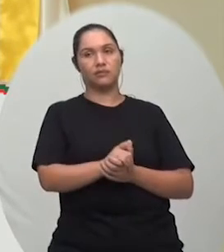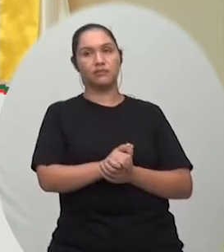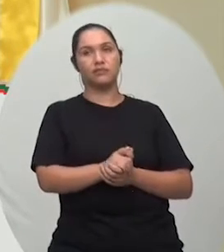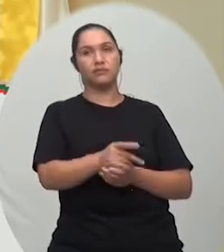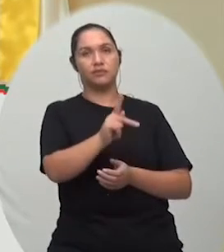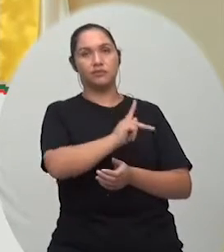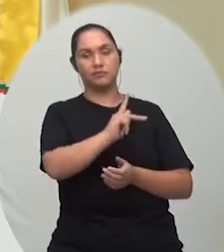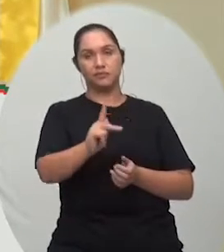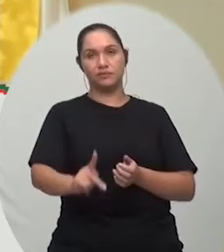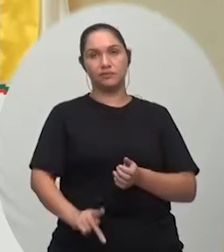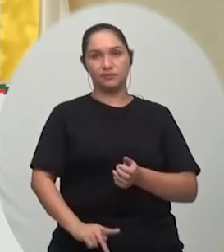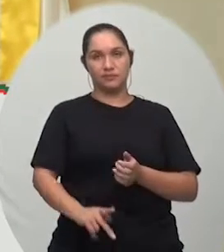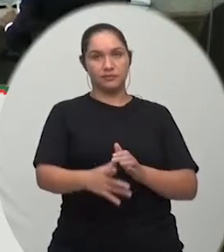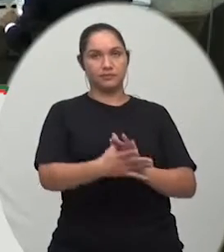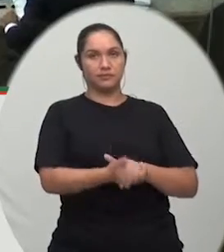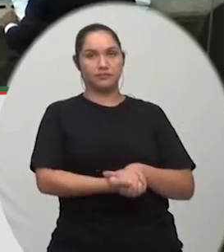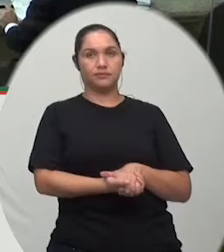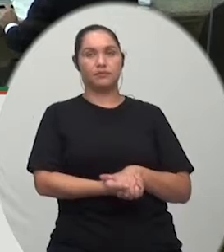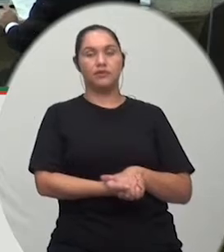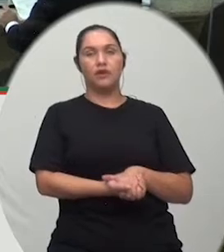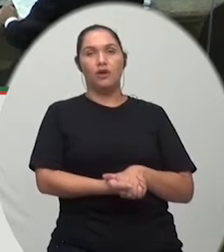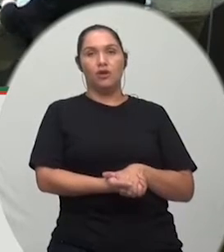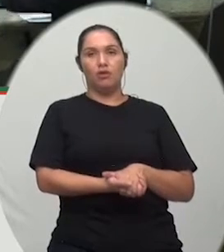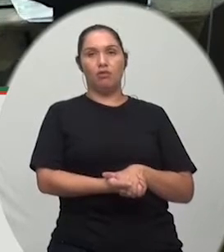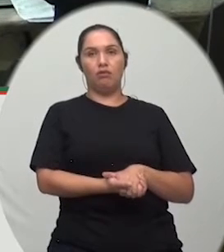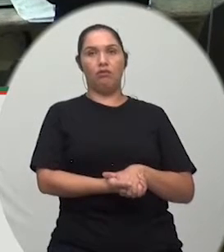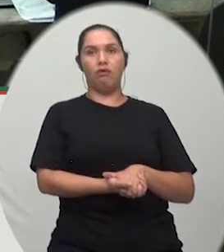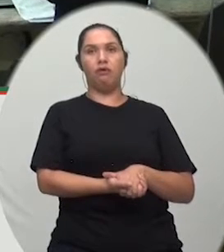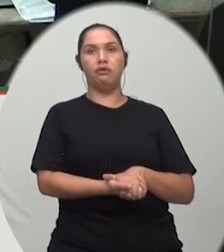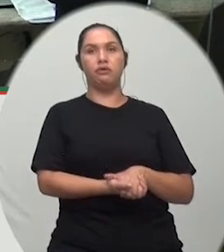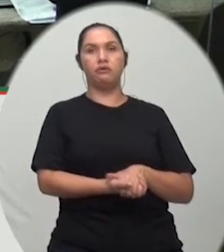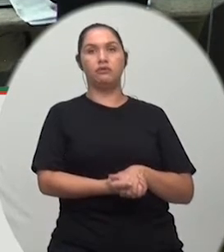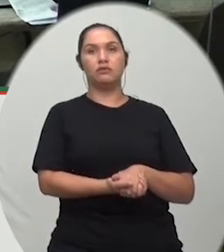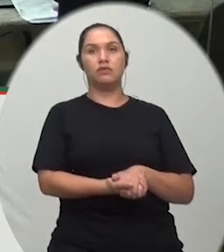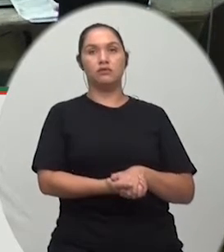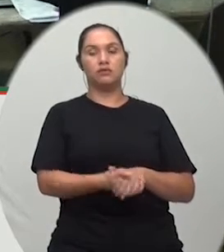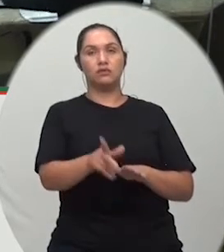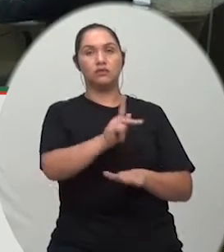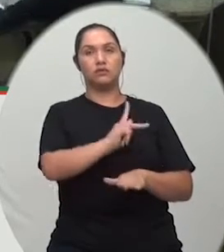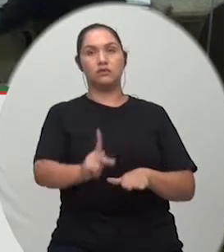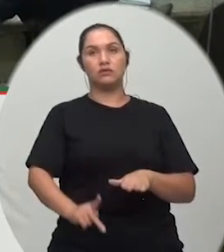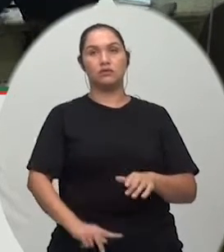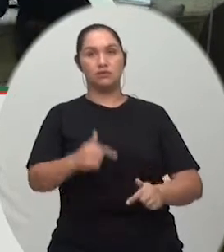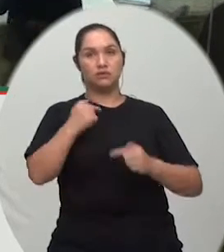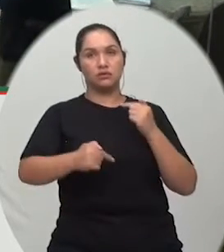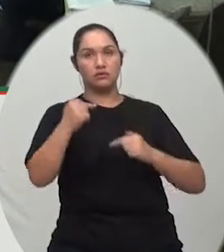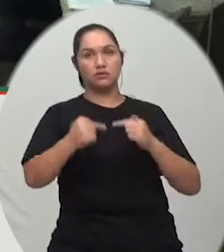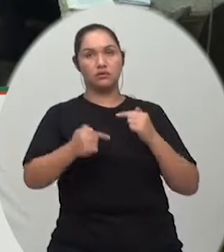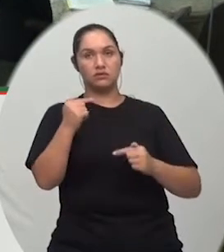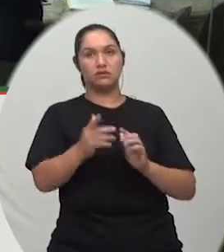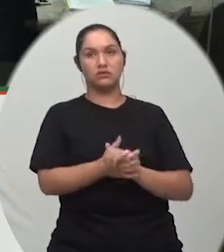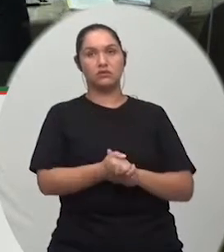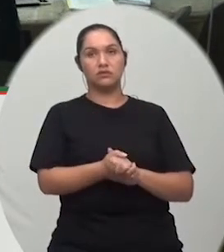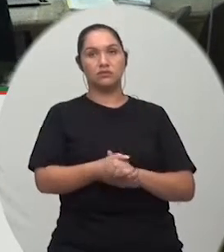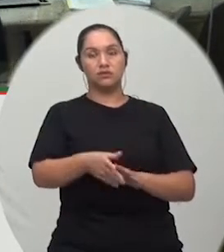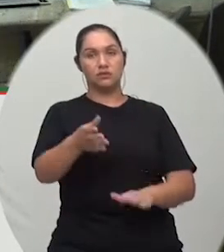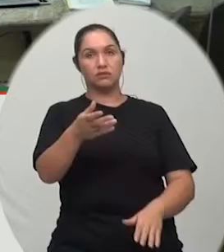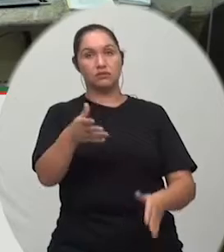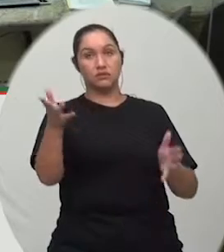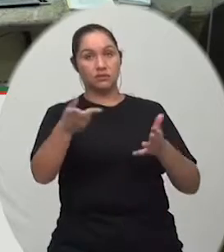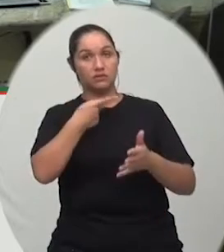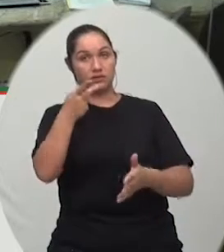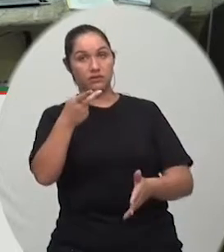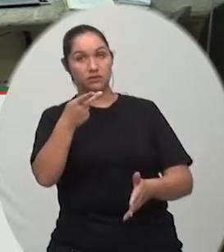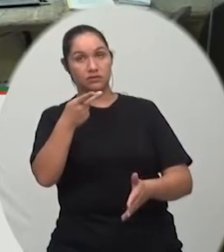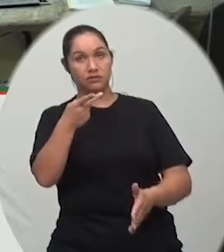eu gostaria de transmitir. O requerimento continua em discussão. Com a palavra, o vereador Marcos Meller,